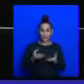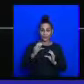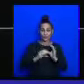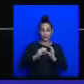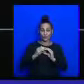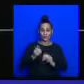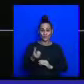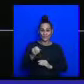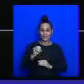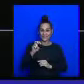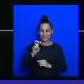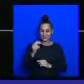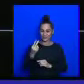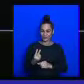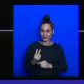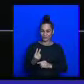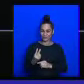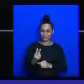é o concurso